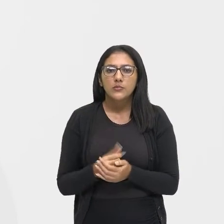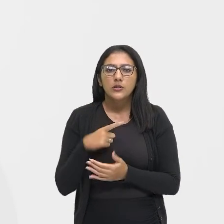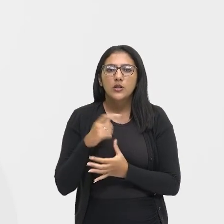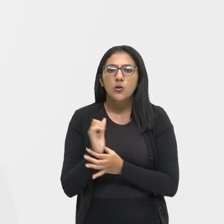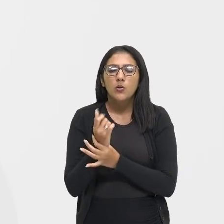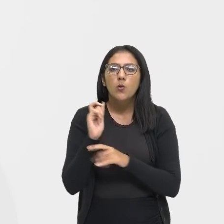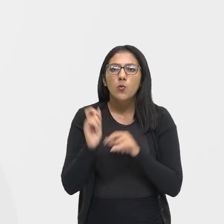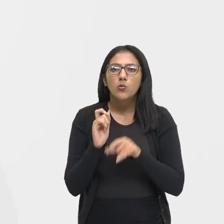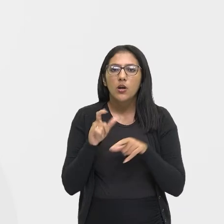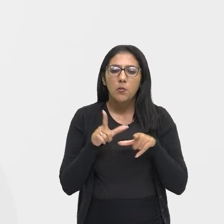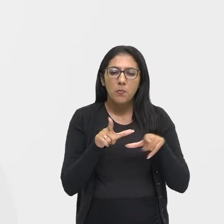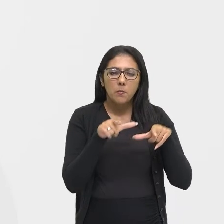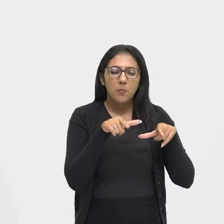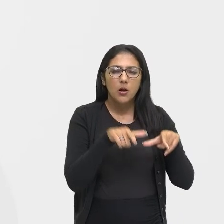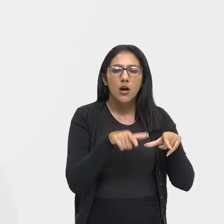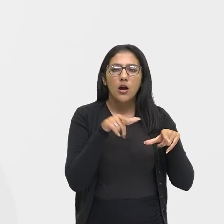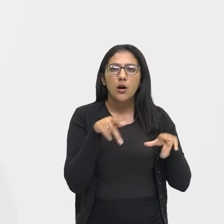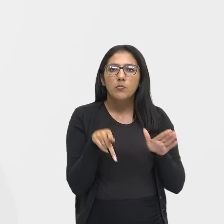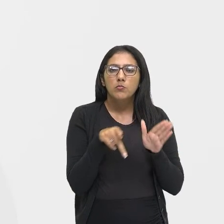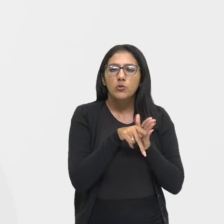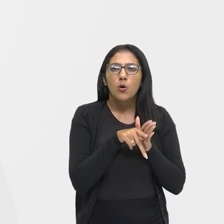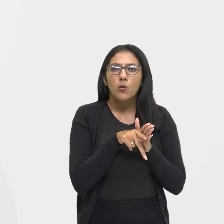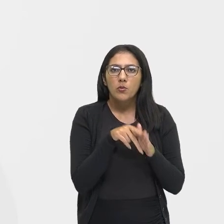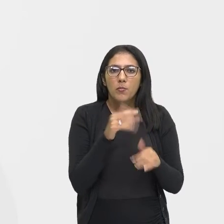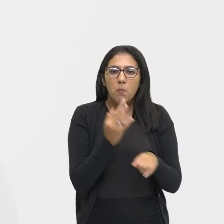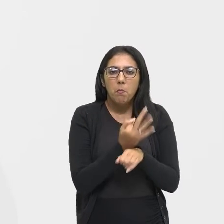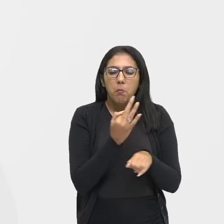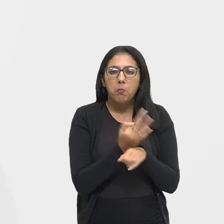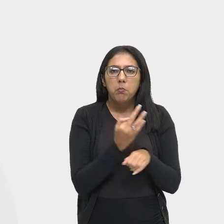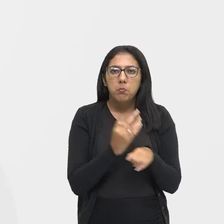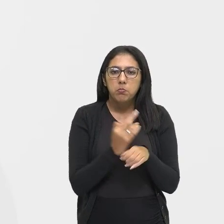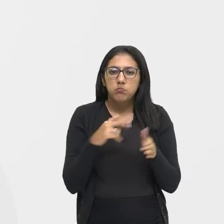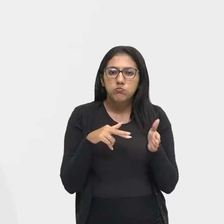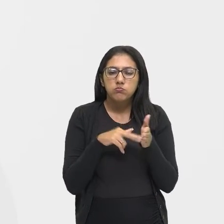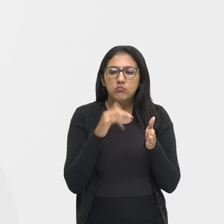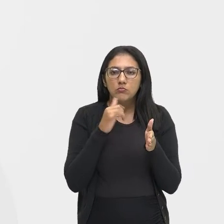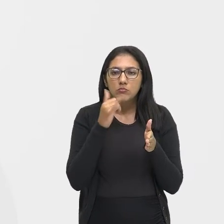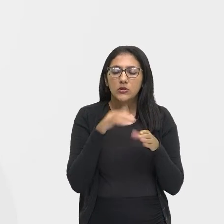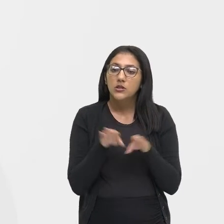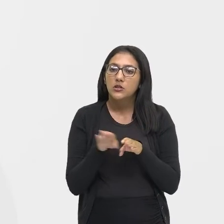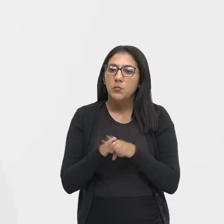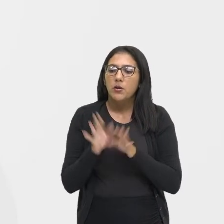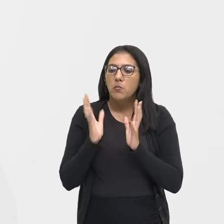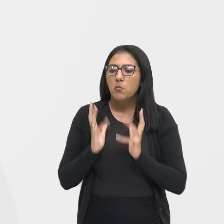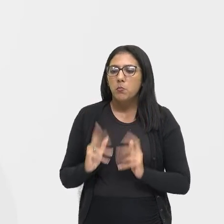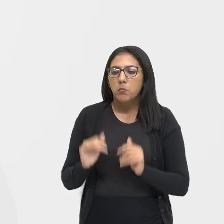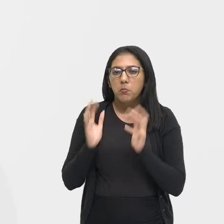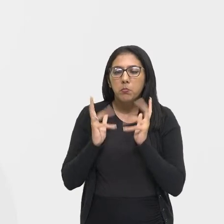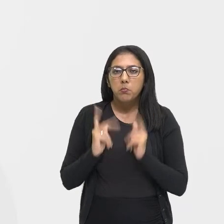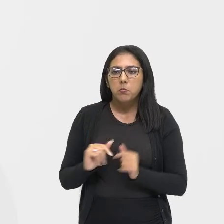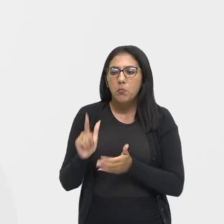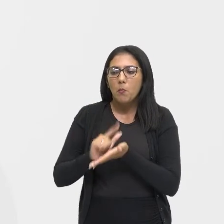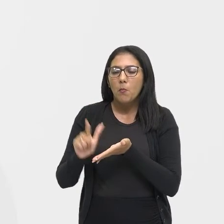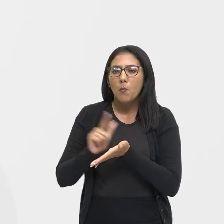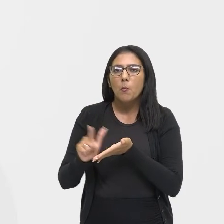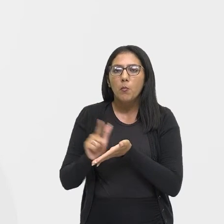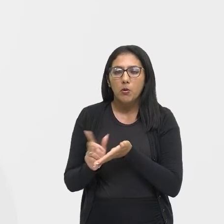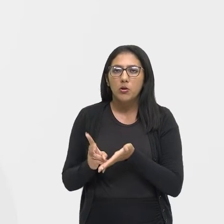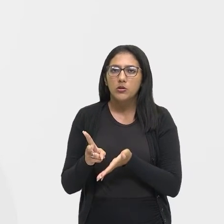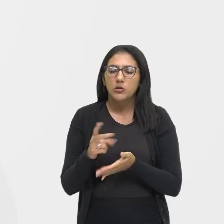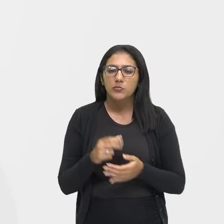seu computador e quaisquer informações dele de serem comprometidas, tá bom?